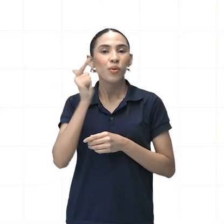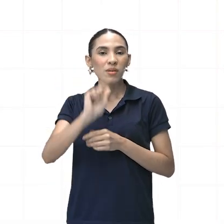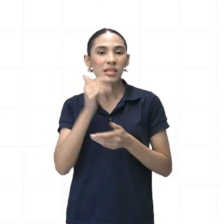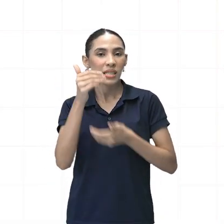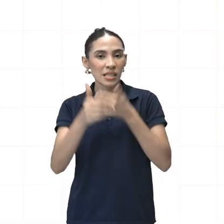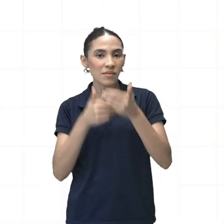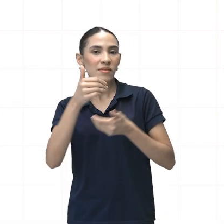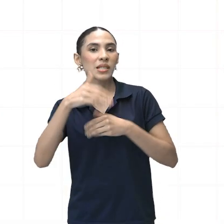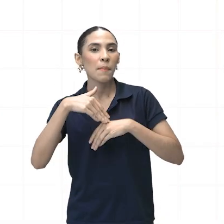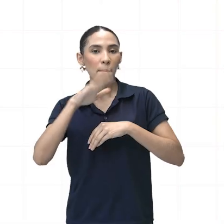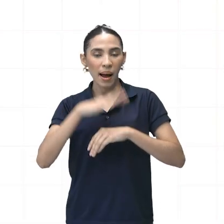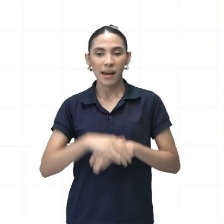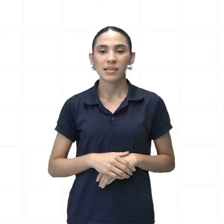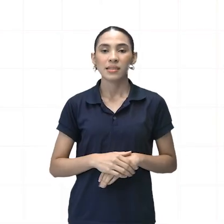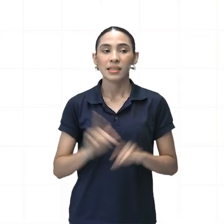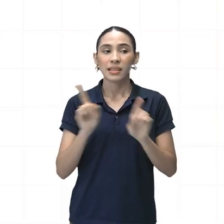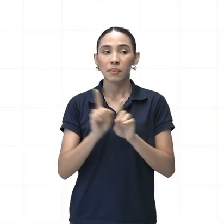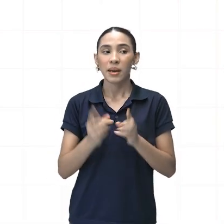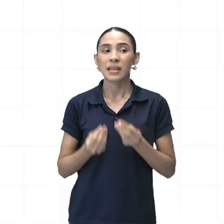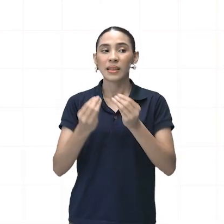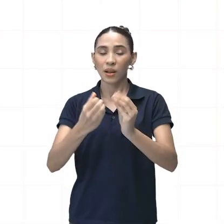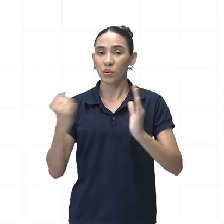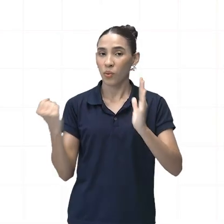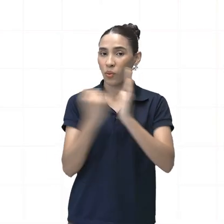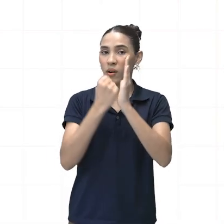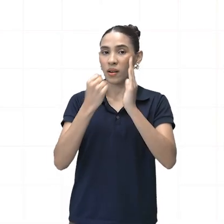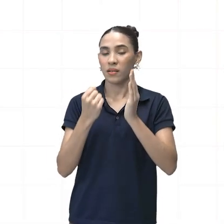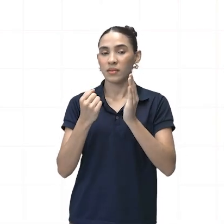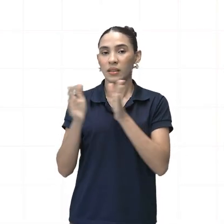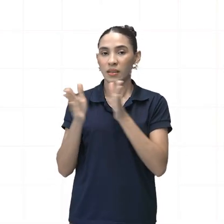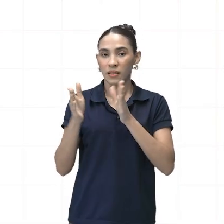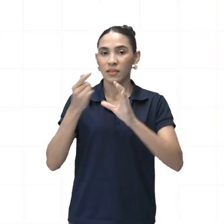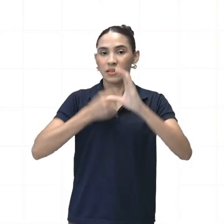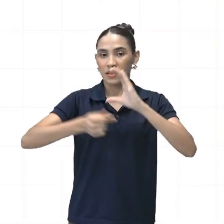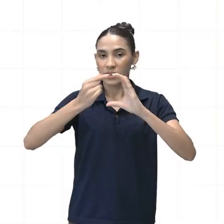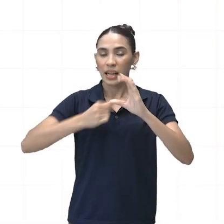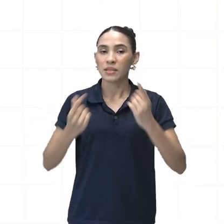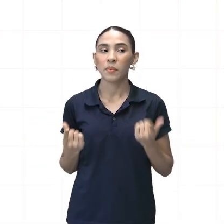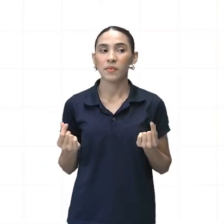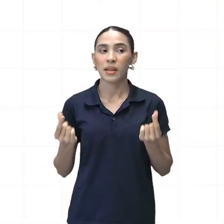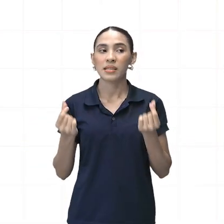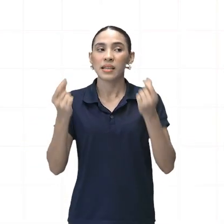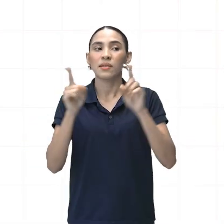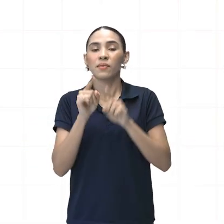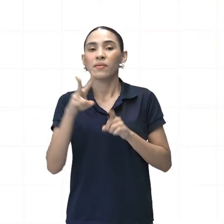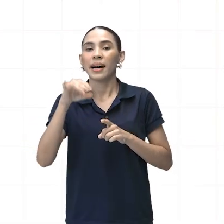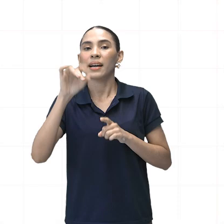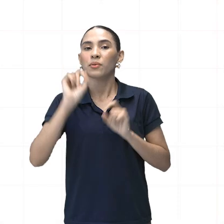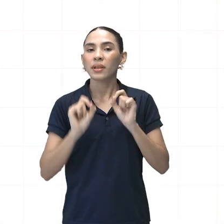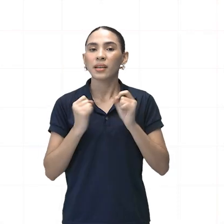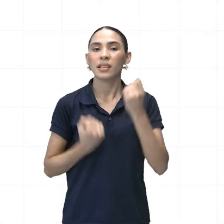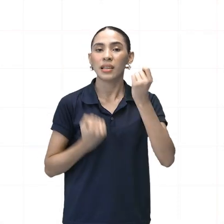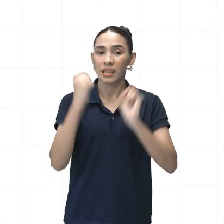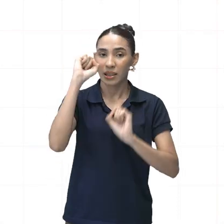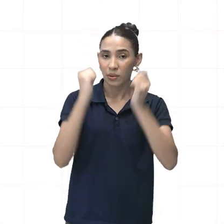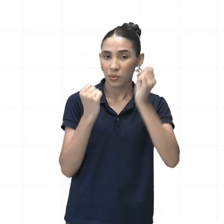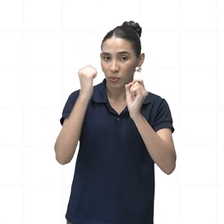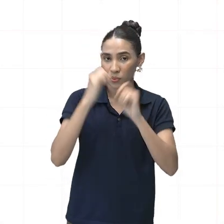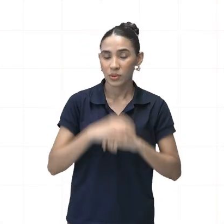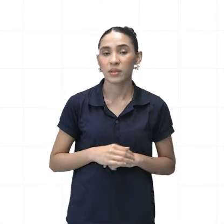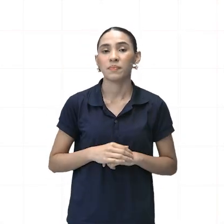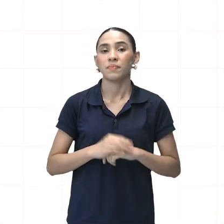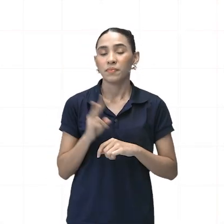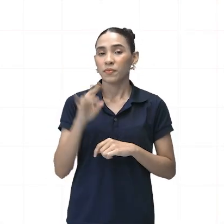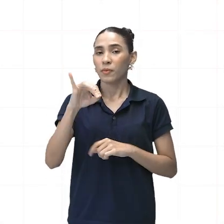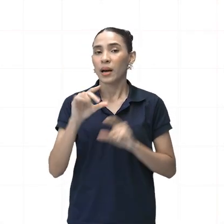desenvolverem cada vez mais, dando esse início aí da fase do capitalismo financeiro, vão ser as indústrias, gente, que